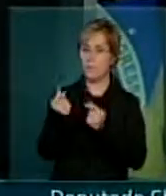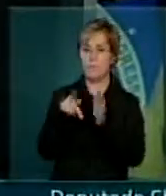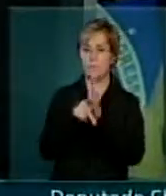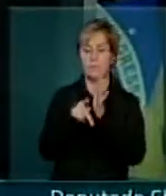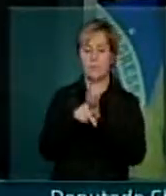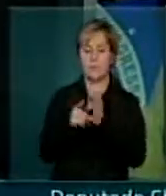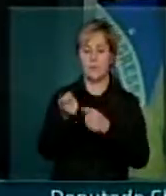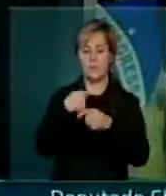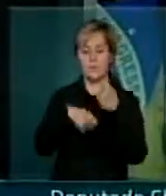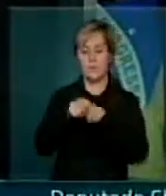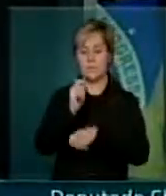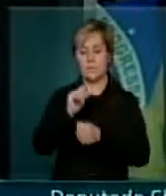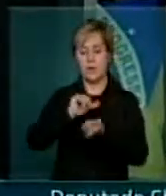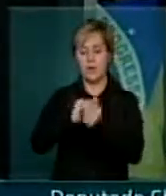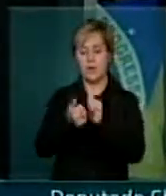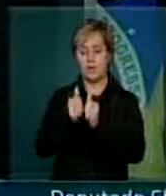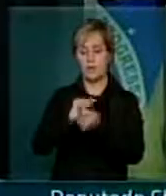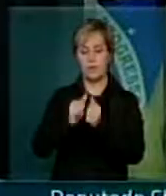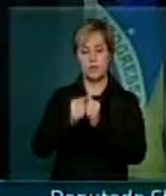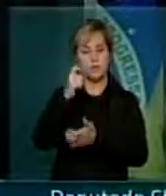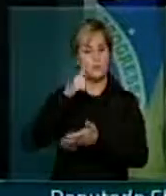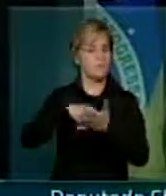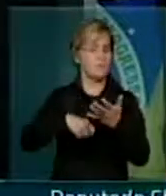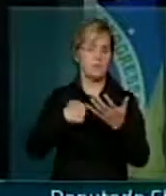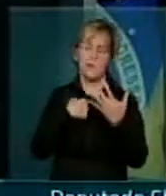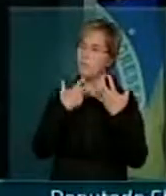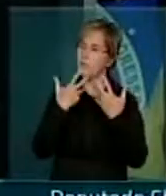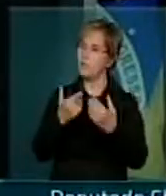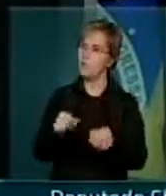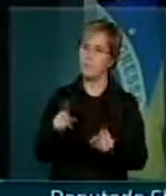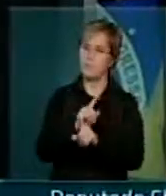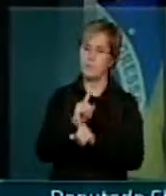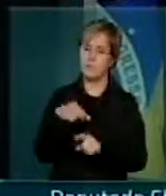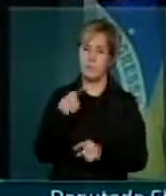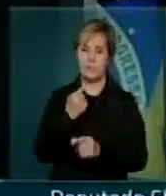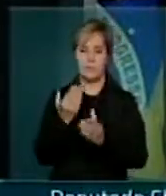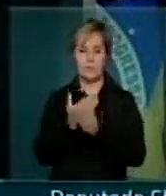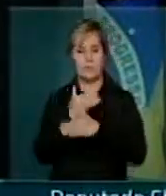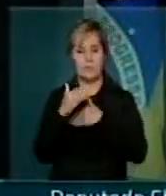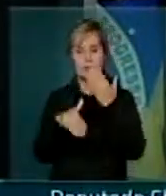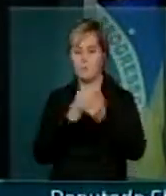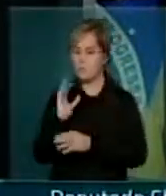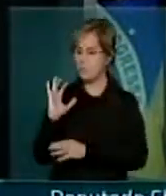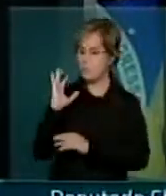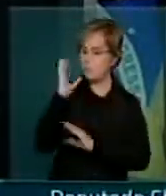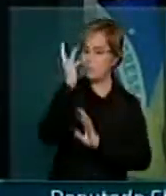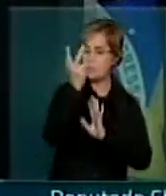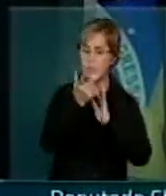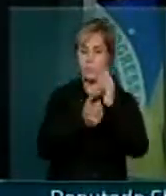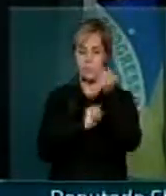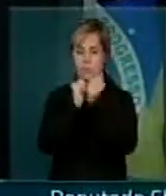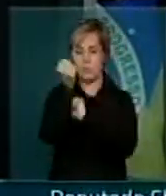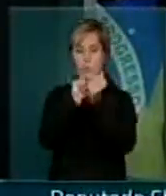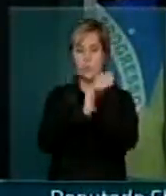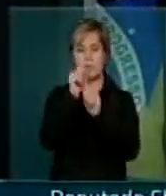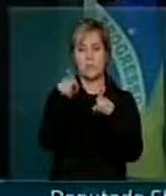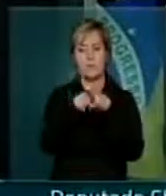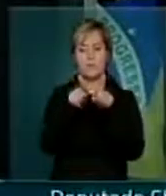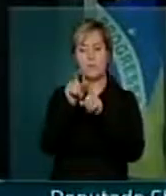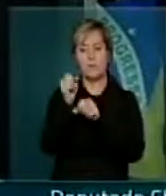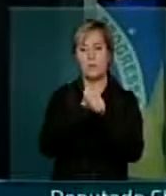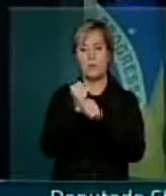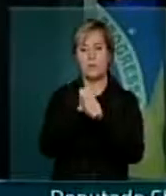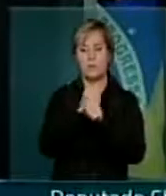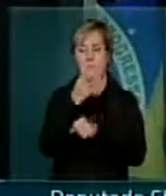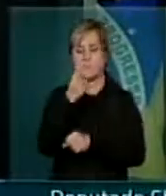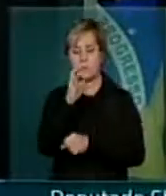e do ajuste fiscal, não aceita. Nosso processo de urbanização e de industrialização, nos anos 40, nos